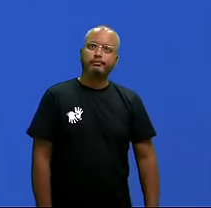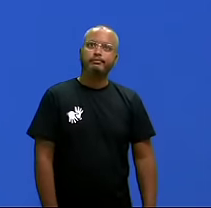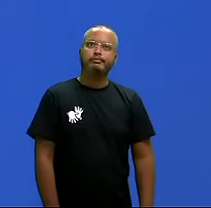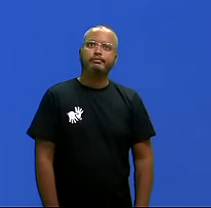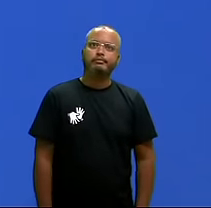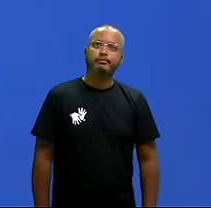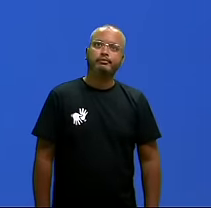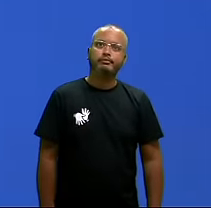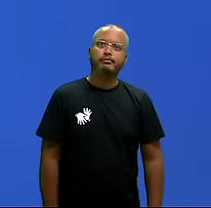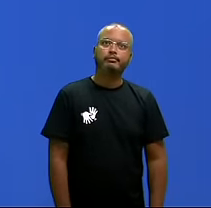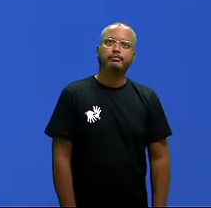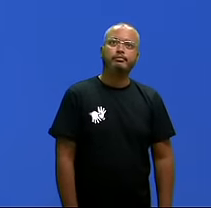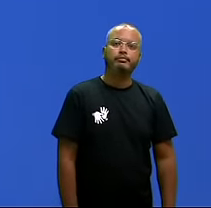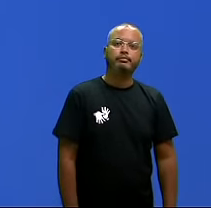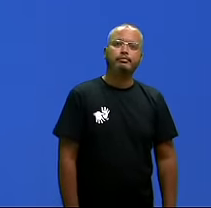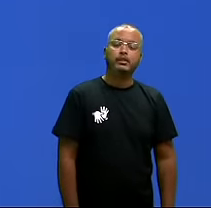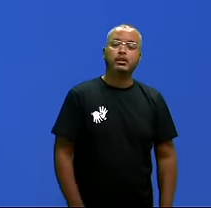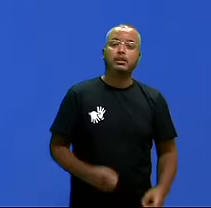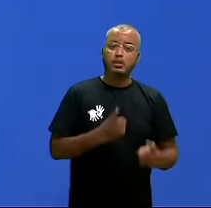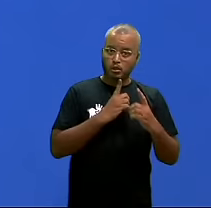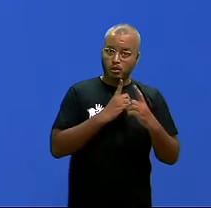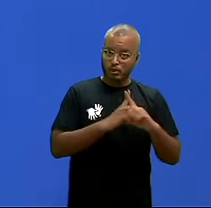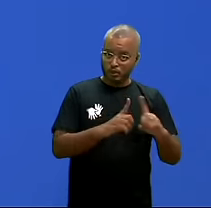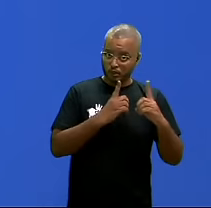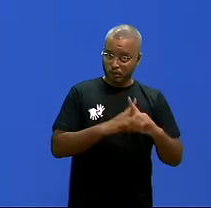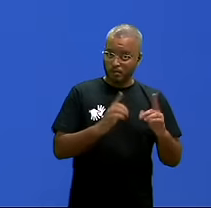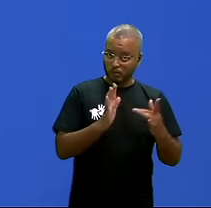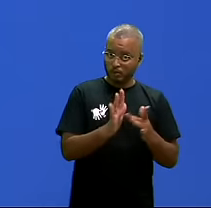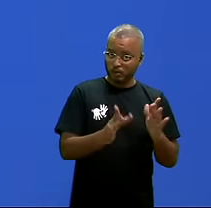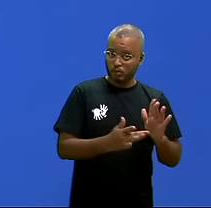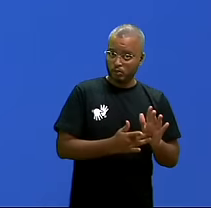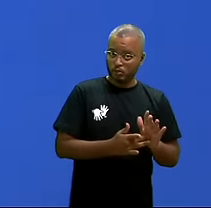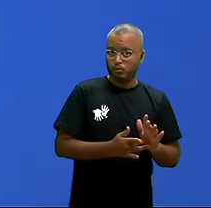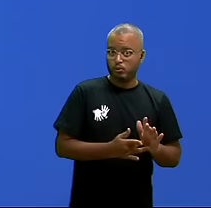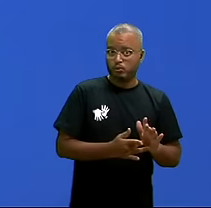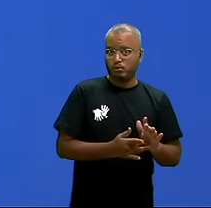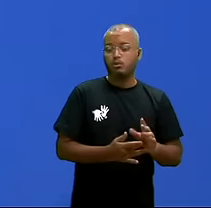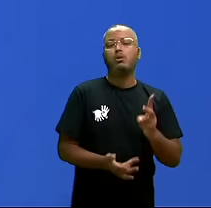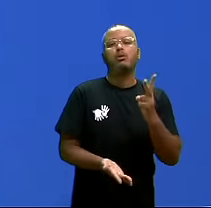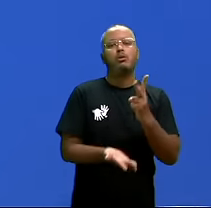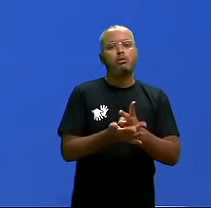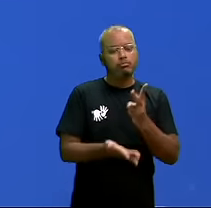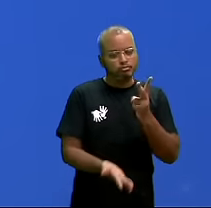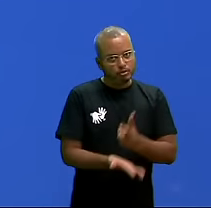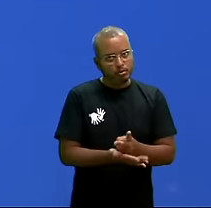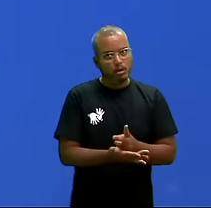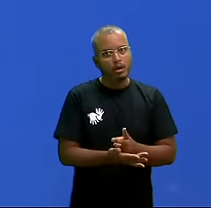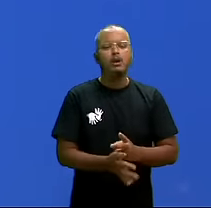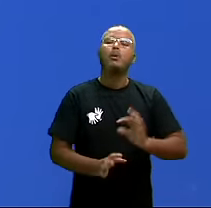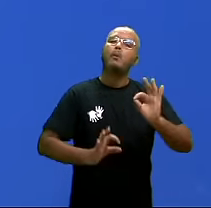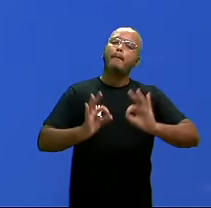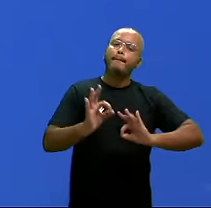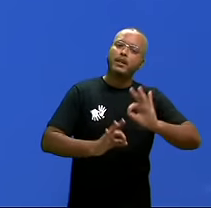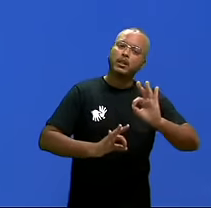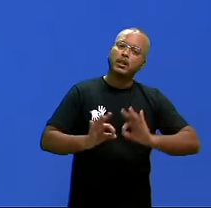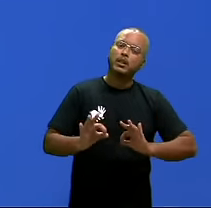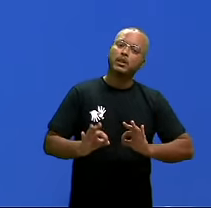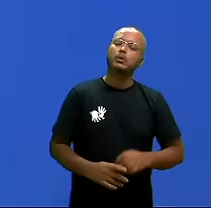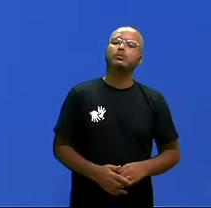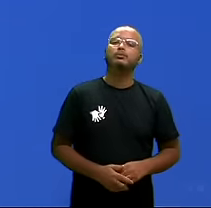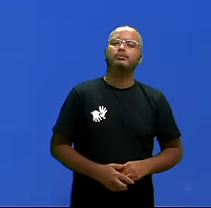Agora vem os discípulos de Jesus. Jesus foi embora. Os discípulos fazem o quê? Vamos seguir o plano.